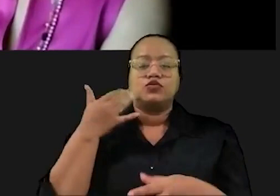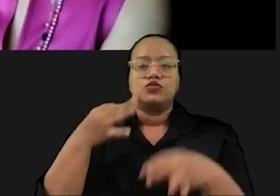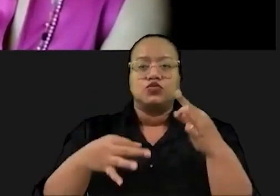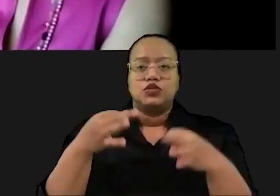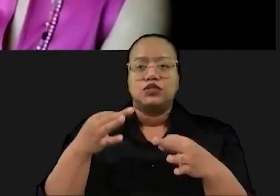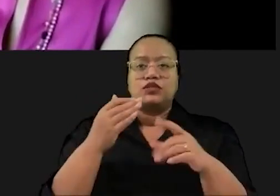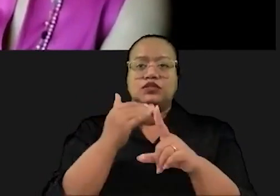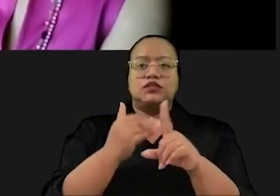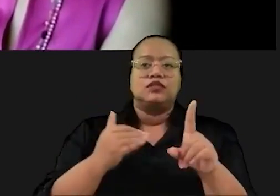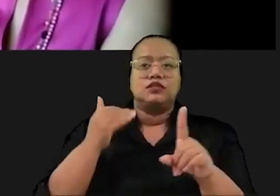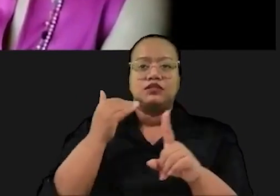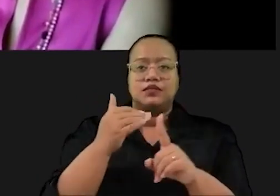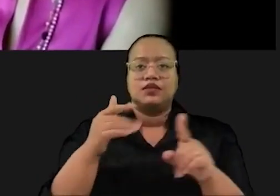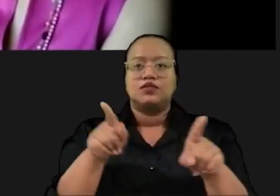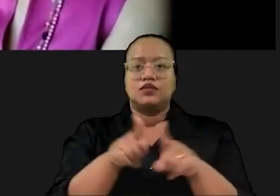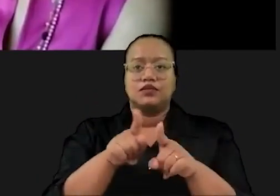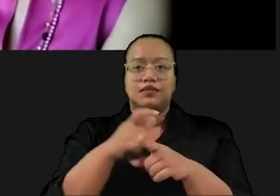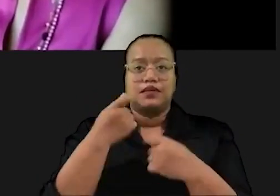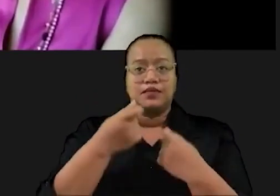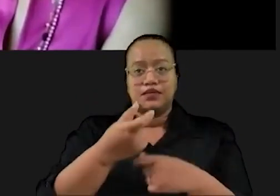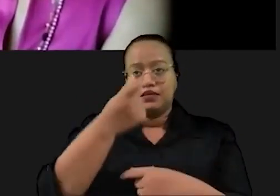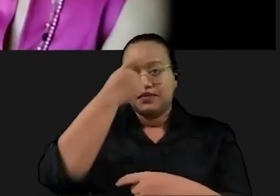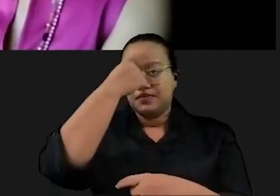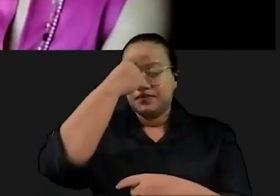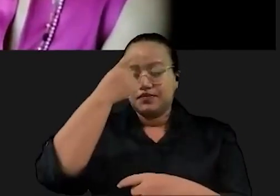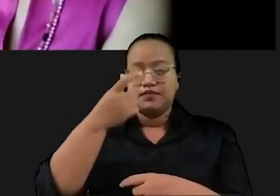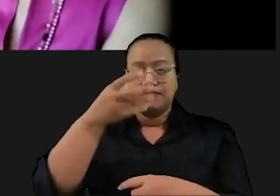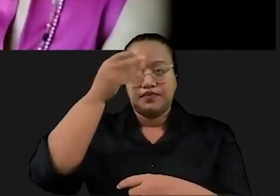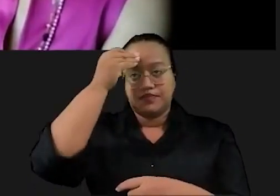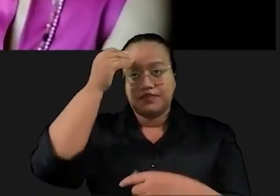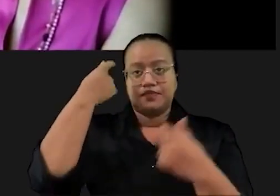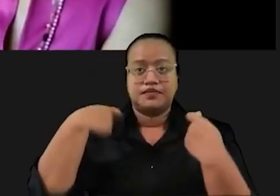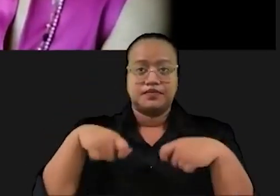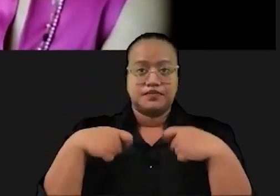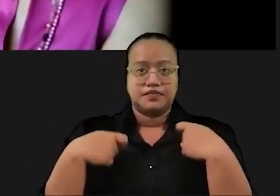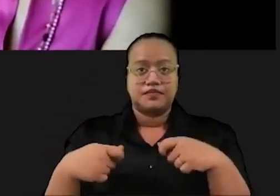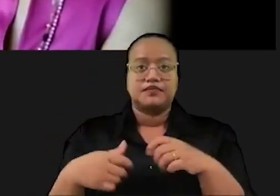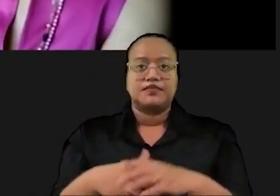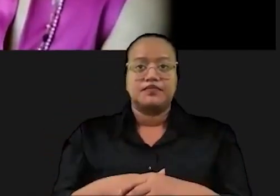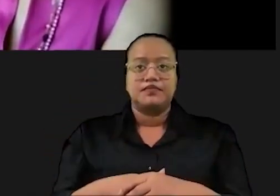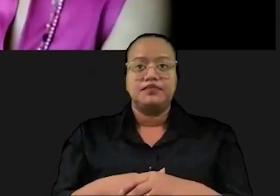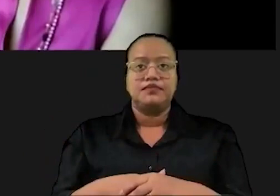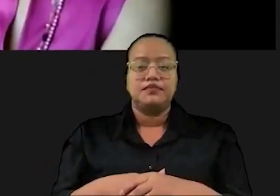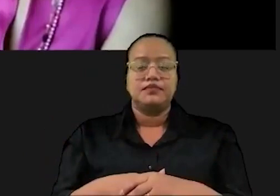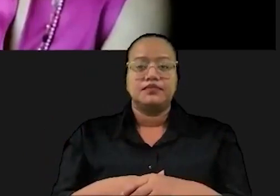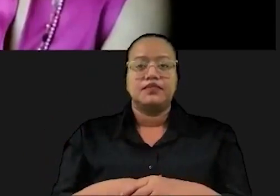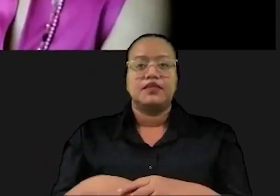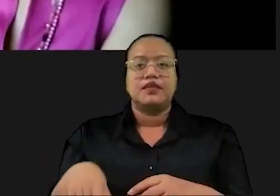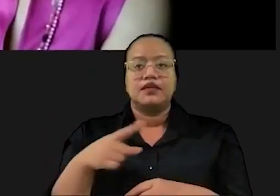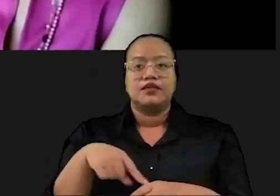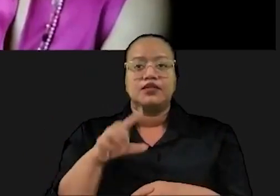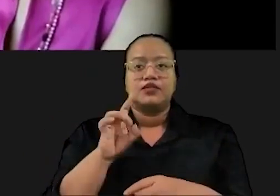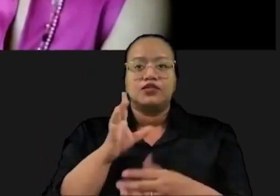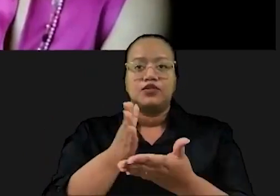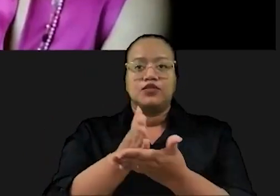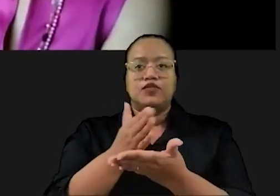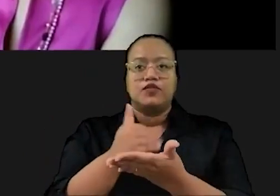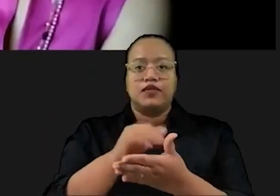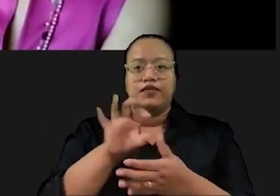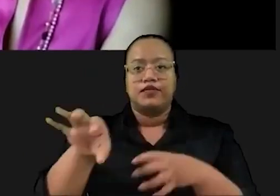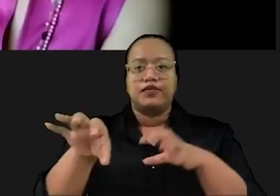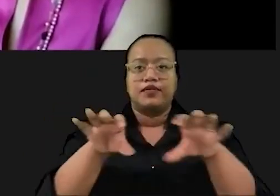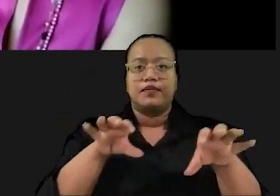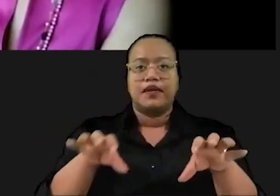consciências. Essa necessidade que nós não somos só fragmentos, né? Mas nós estamos, né,